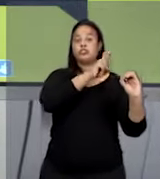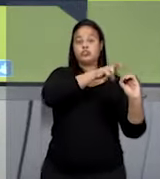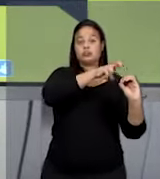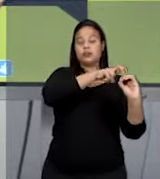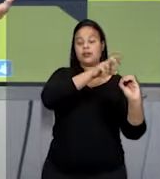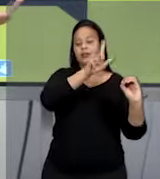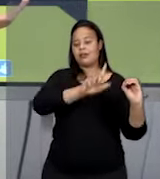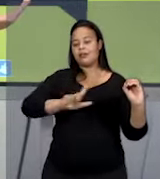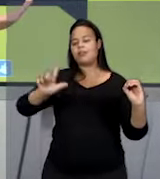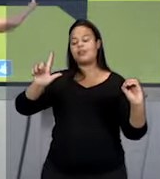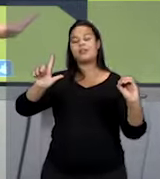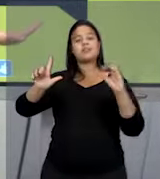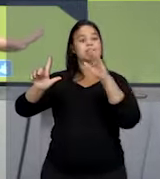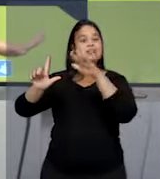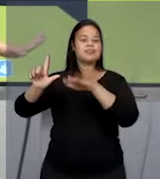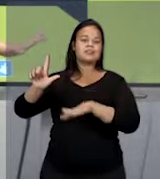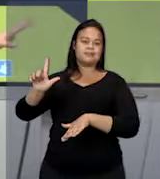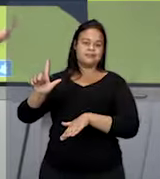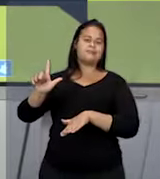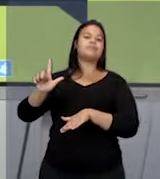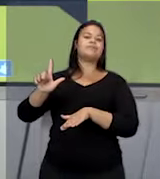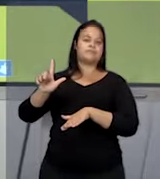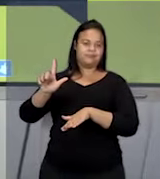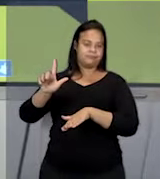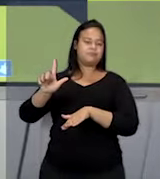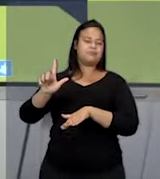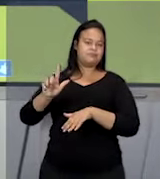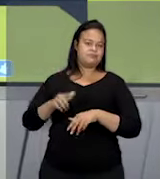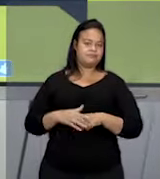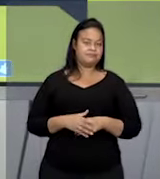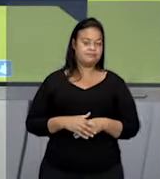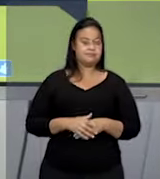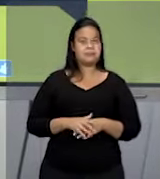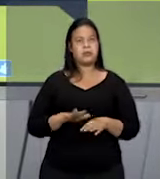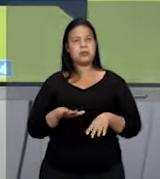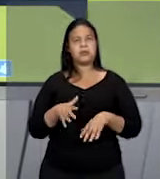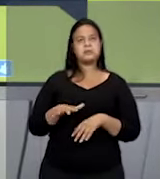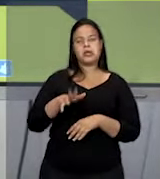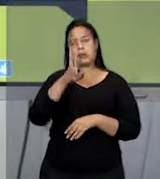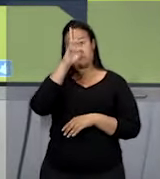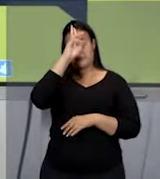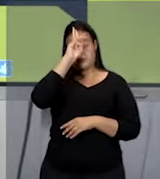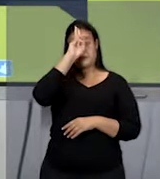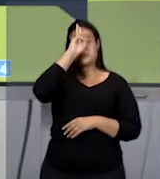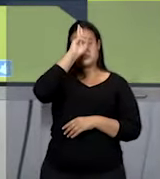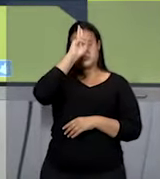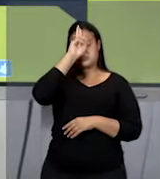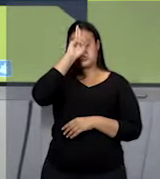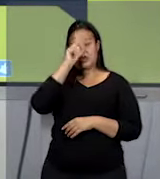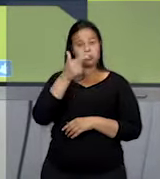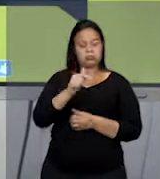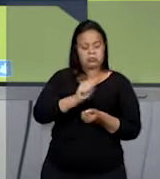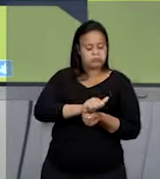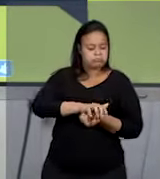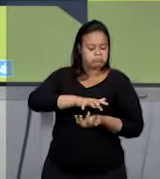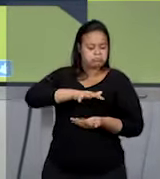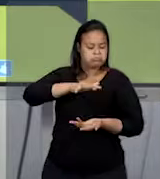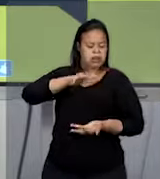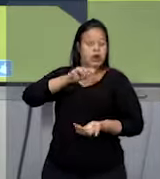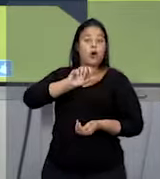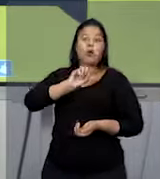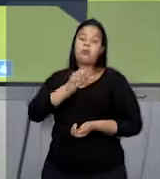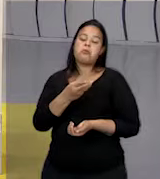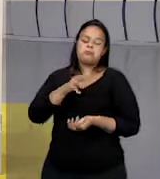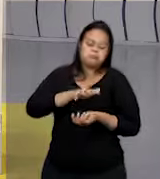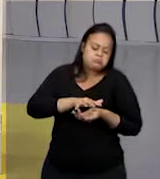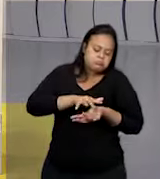o leste, período da tarde. E ali ao meio-dia, praticamente não tem sombra ou tem uma sombra bem pequena.